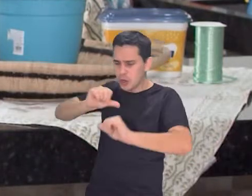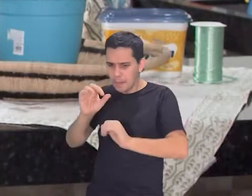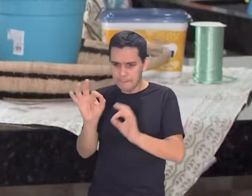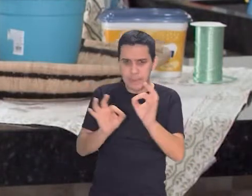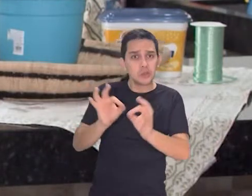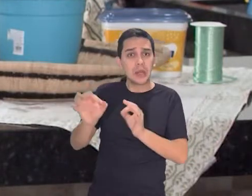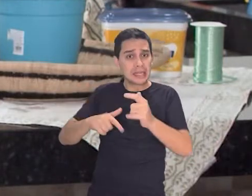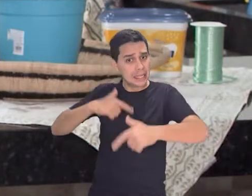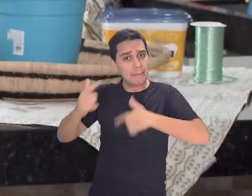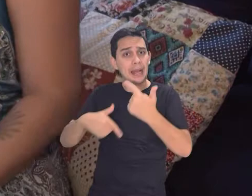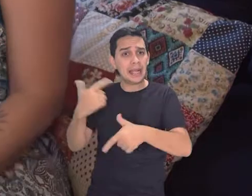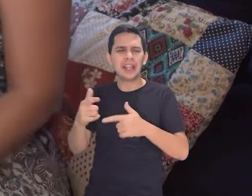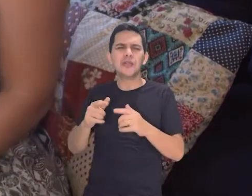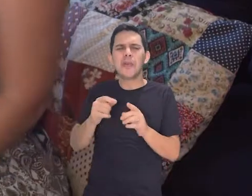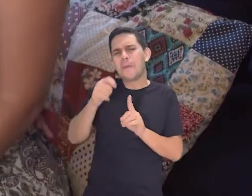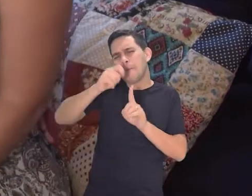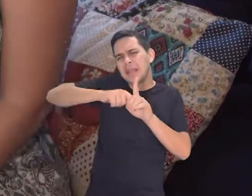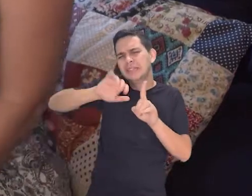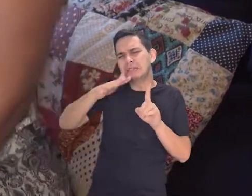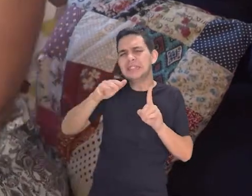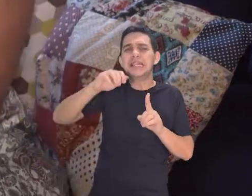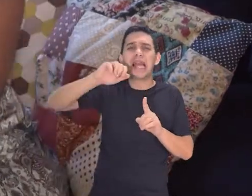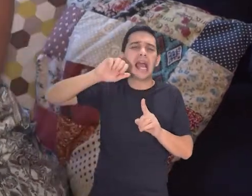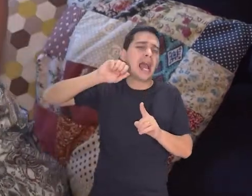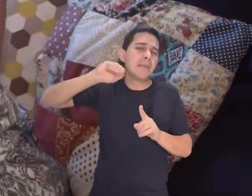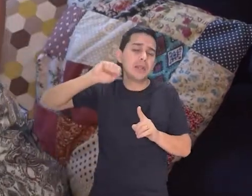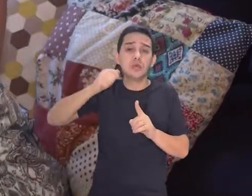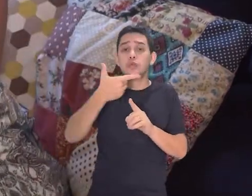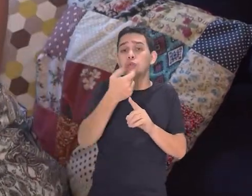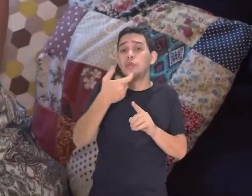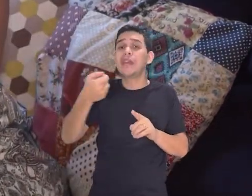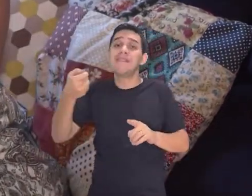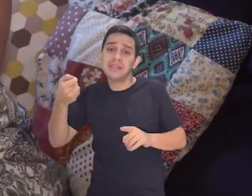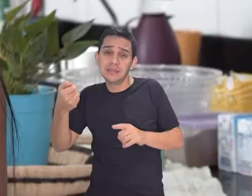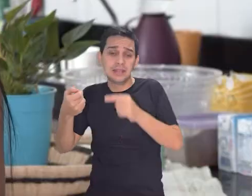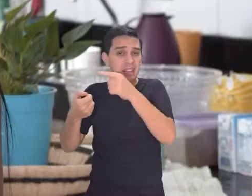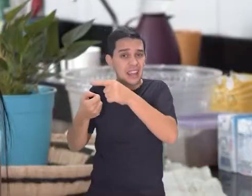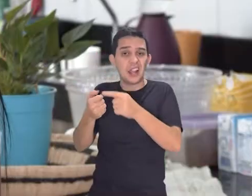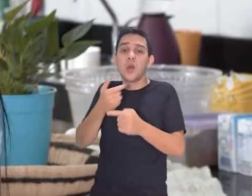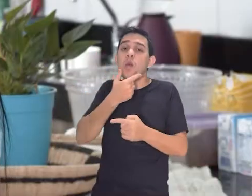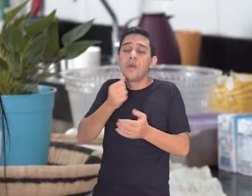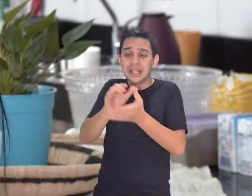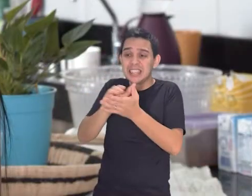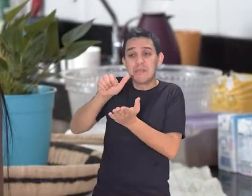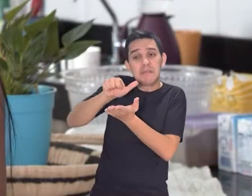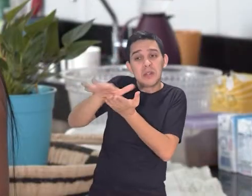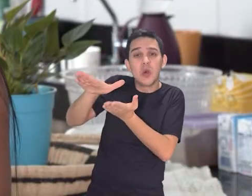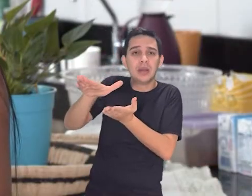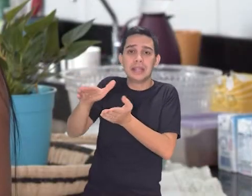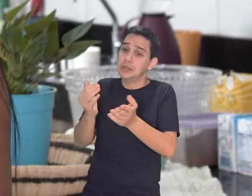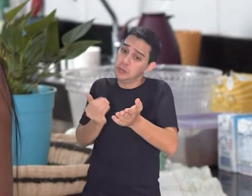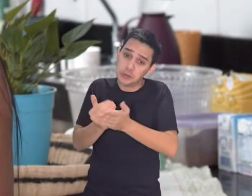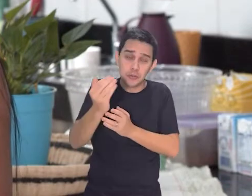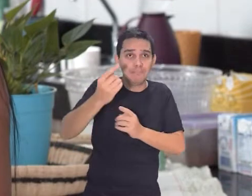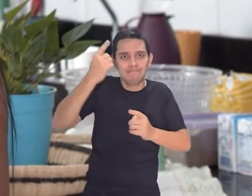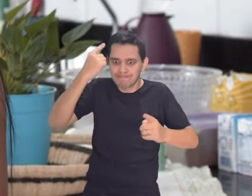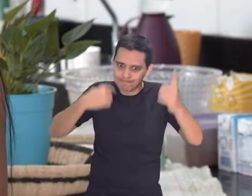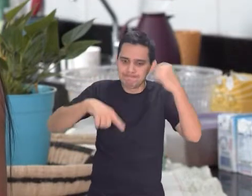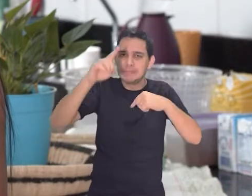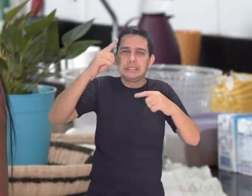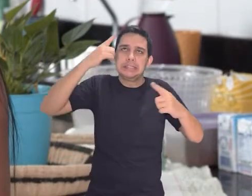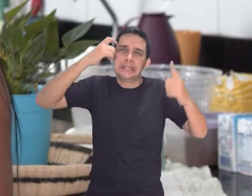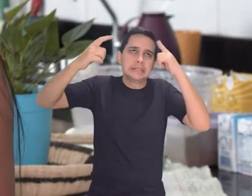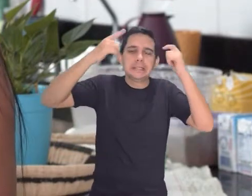de 2020, com o começo da pandemia, quando ele perdeu o emprego. A gente pensou logo em comida,